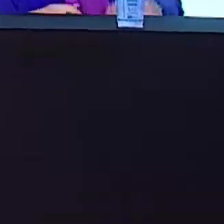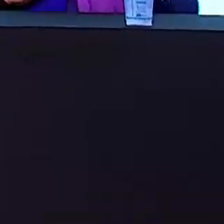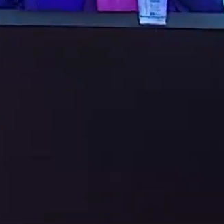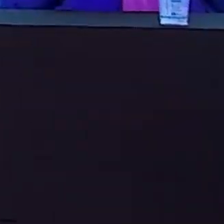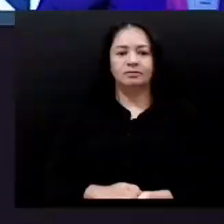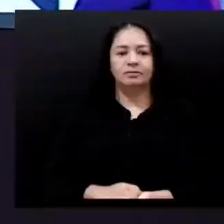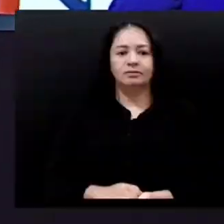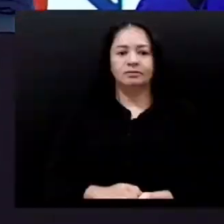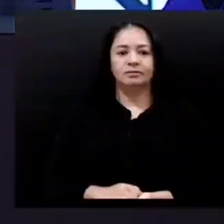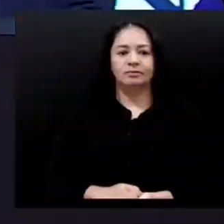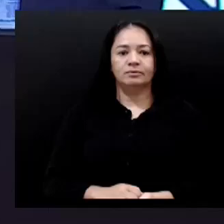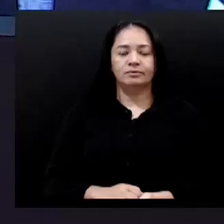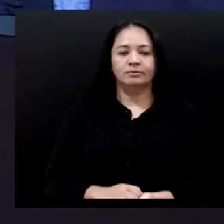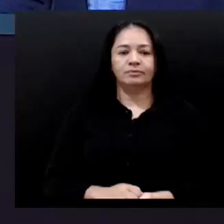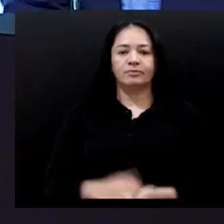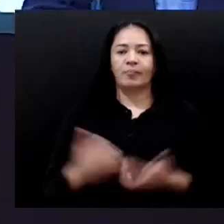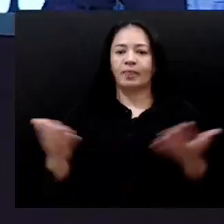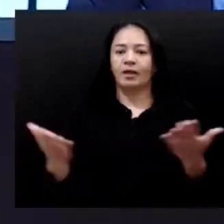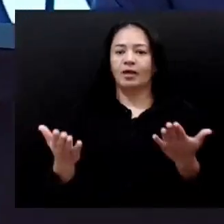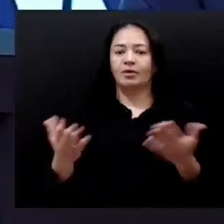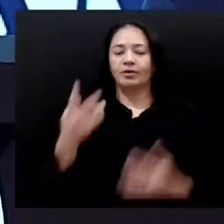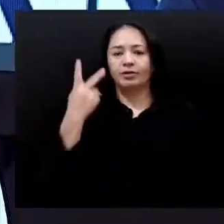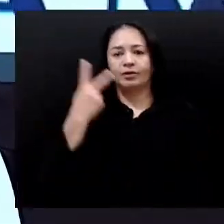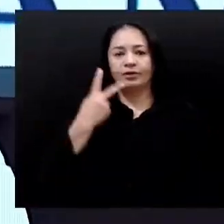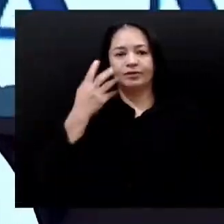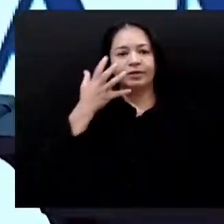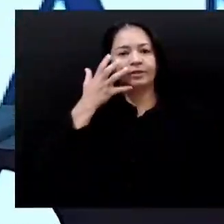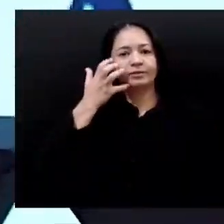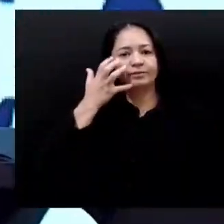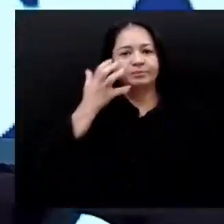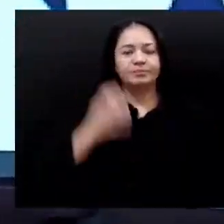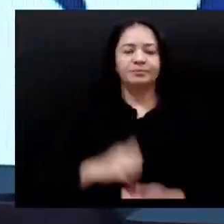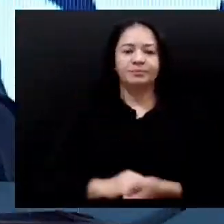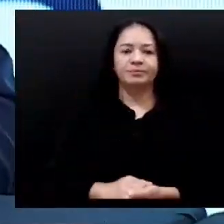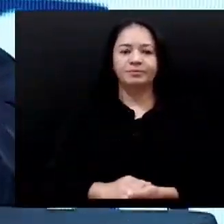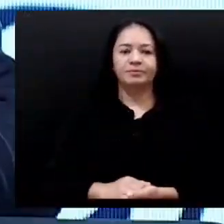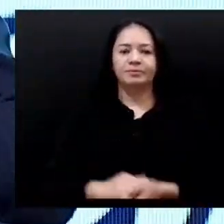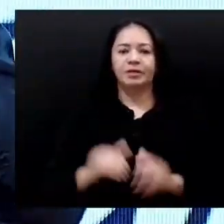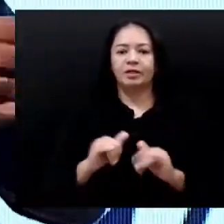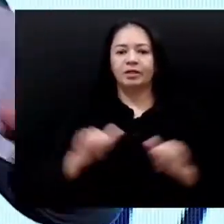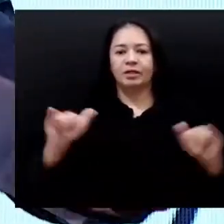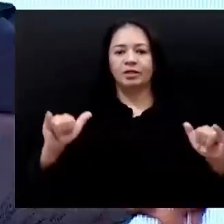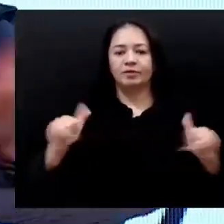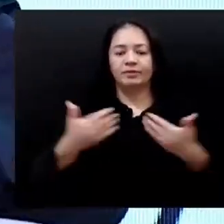Com a palavra, o vereador Igor Diego para declarar aberta esta reunião solene.